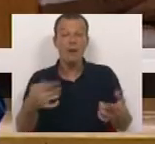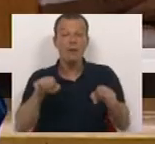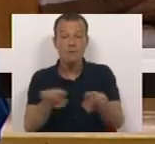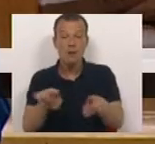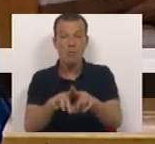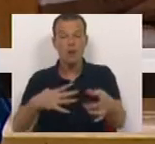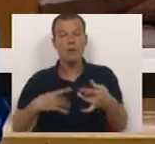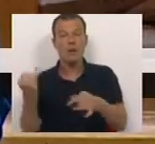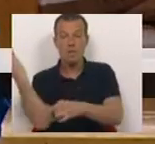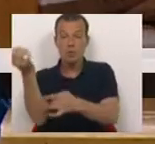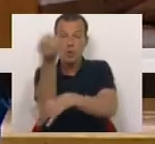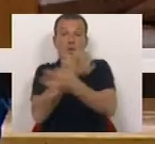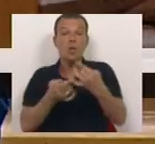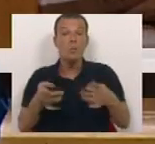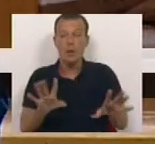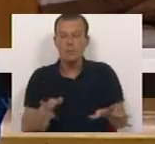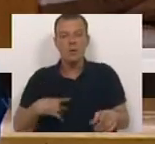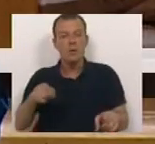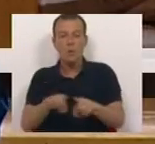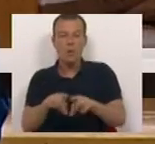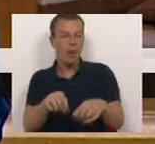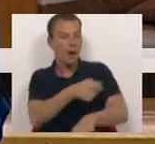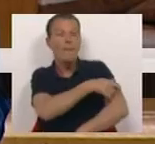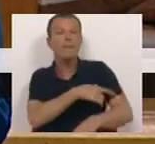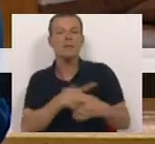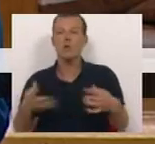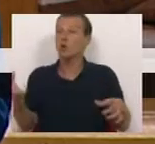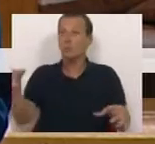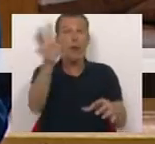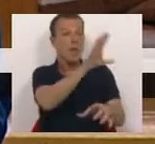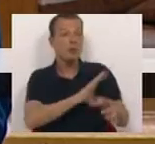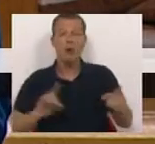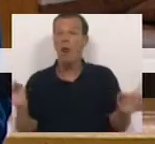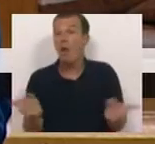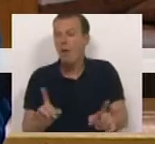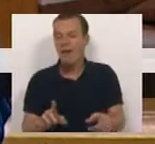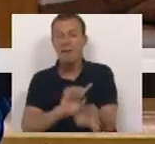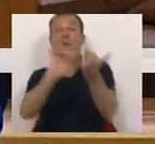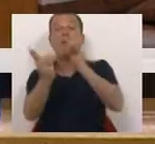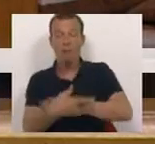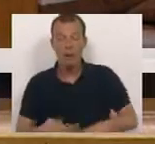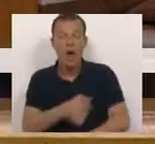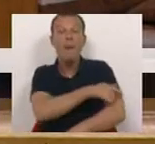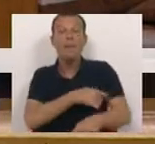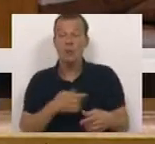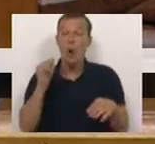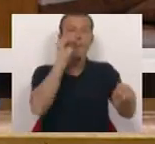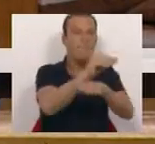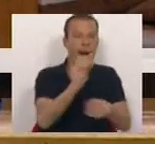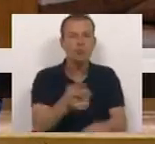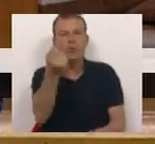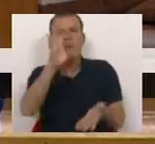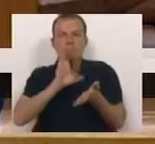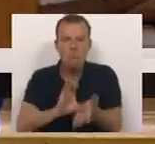que as instituições europeias não representam os interesses dos Estados, representam os interesses dos bancos, dos